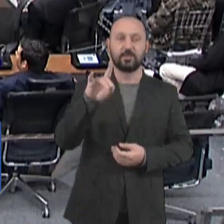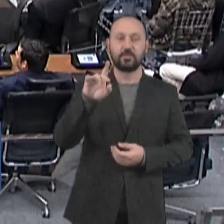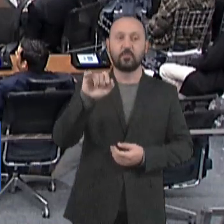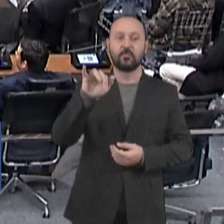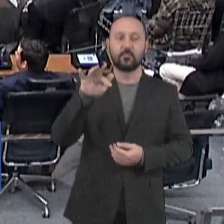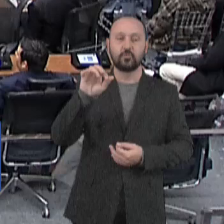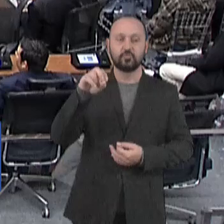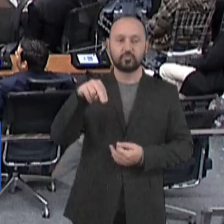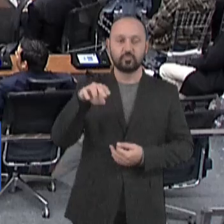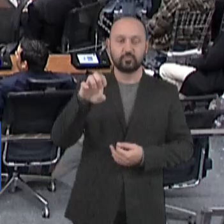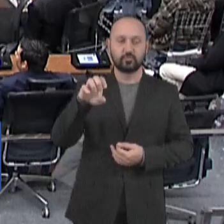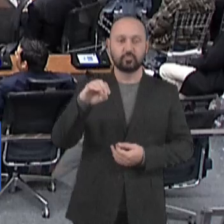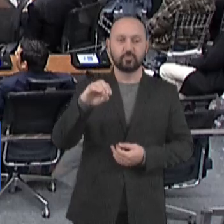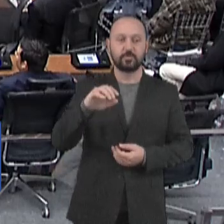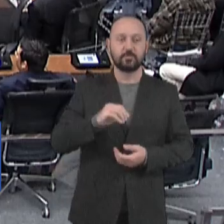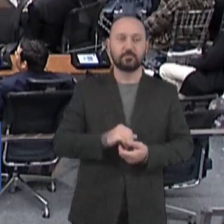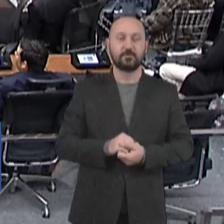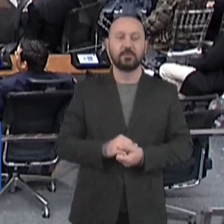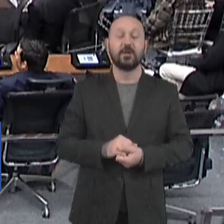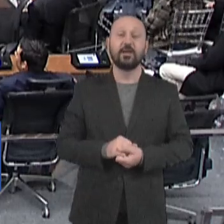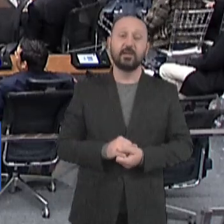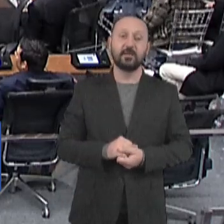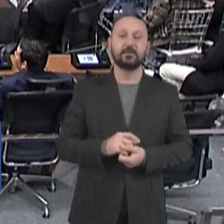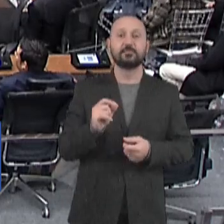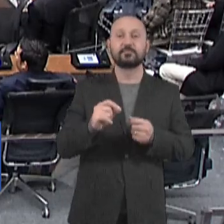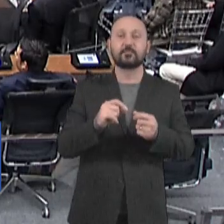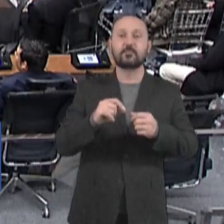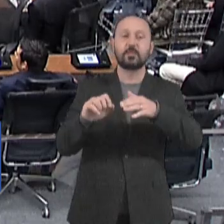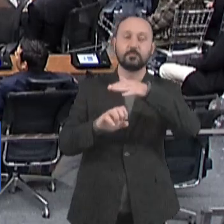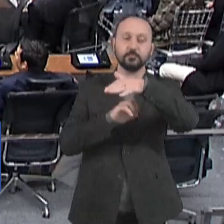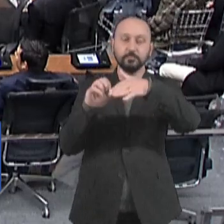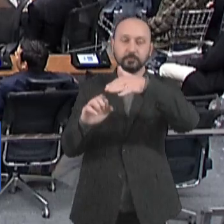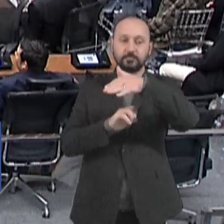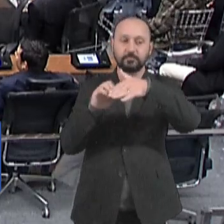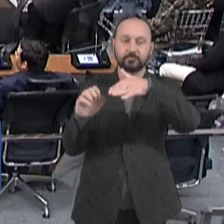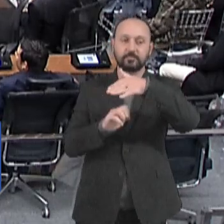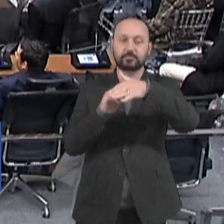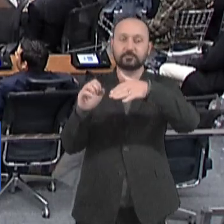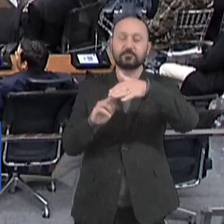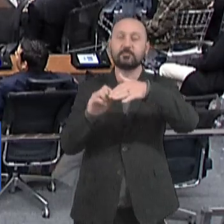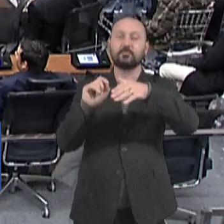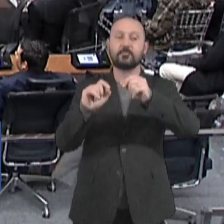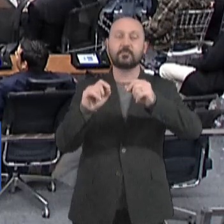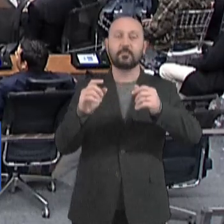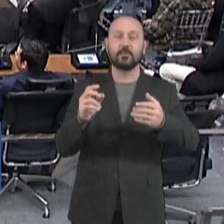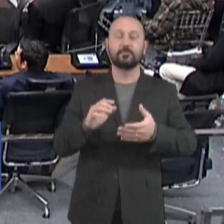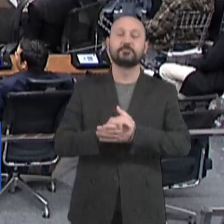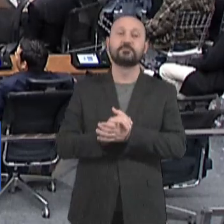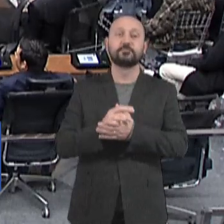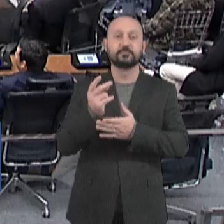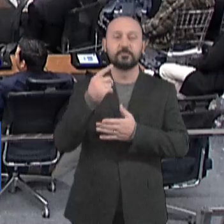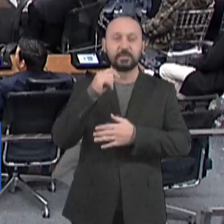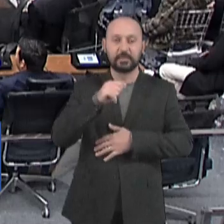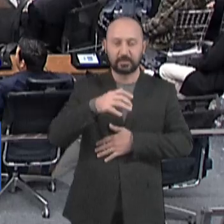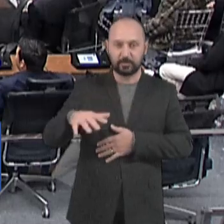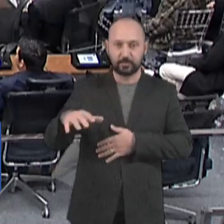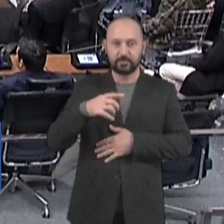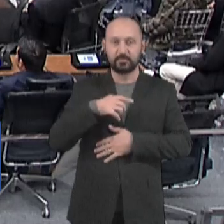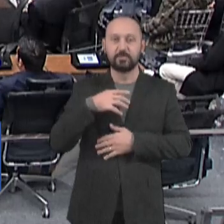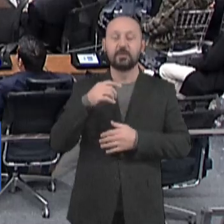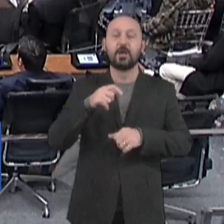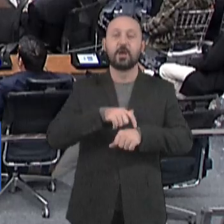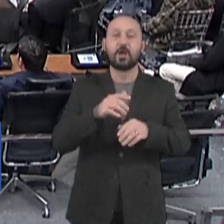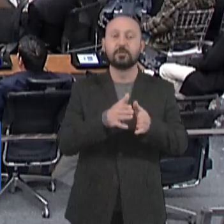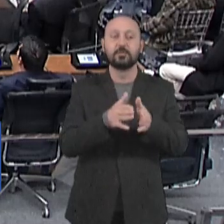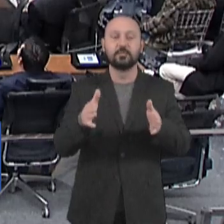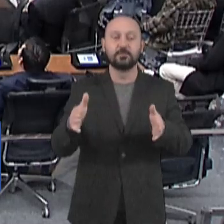Ildefonso Pinheiro Murano, pecuarista e empresário na área de turismo no Pantanal de Aquidauana. Nesta